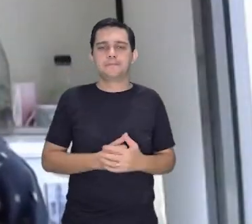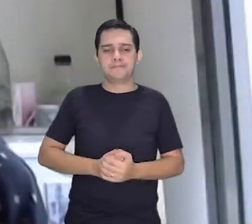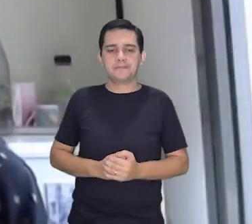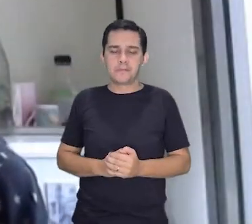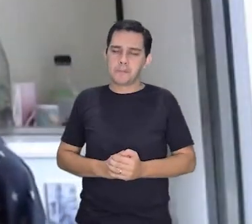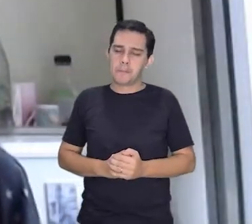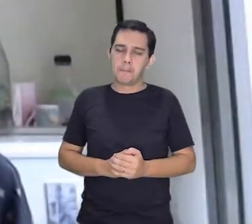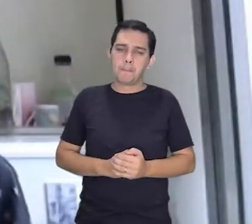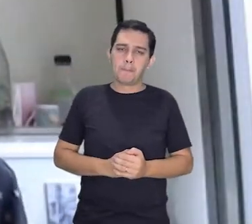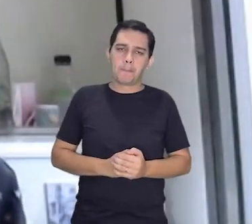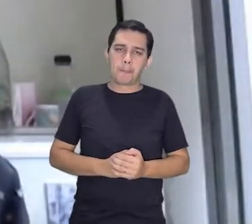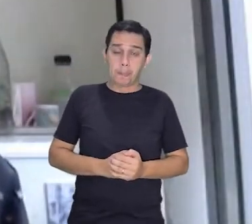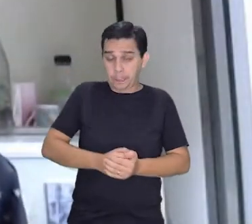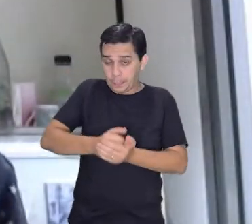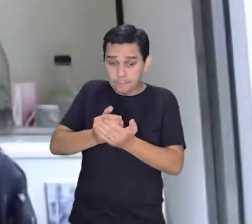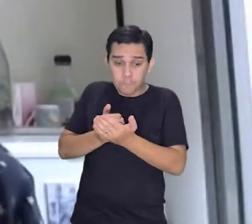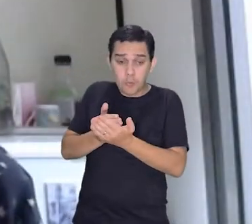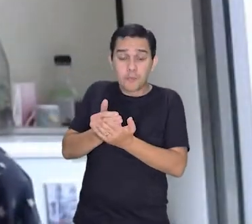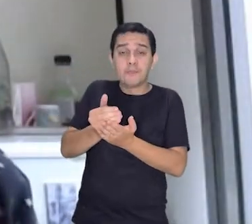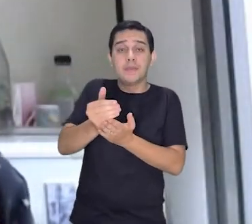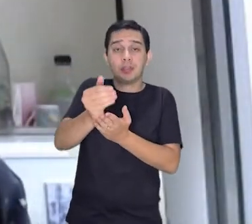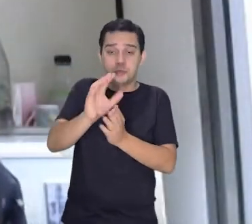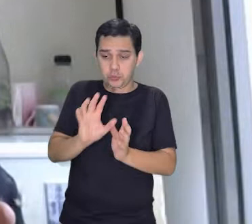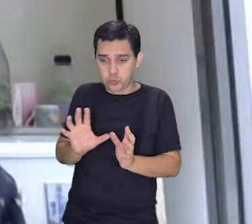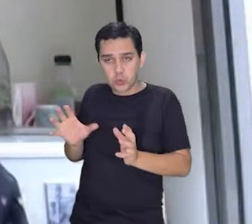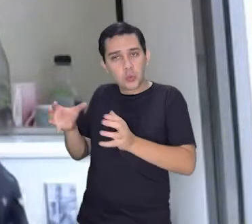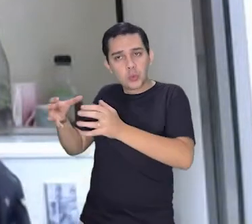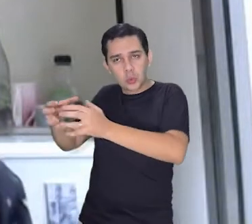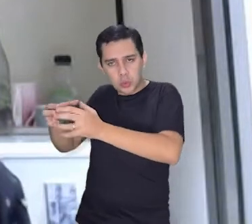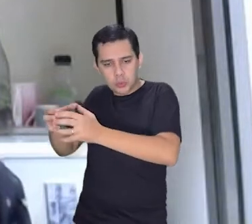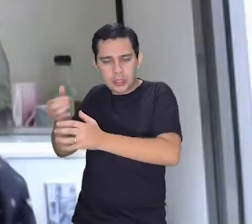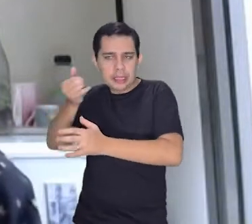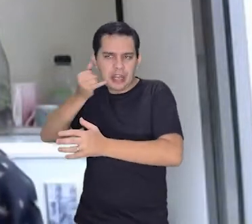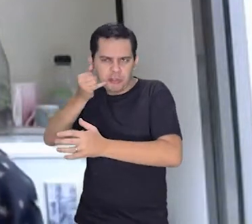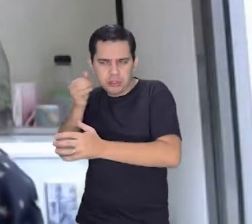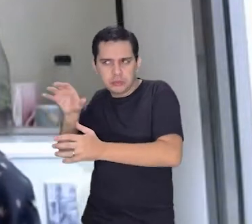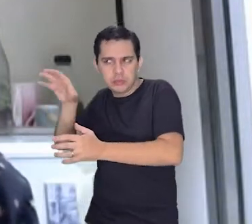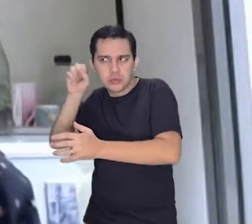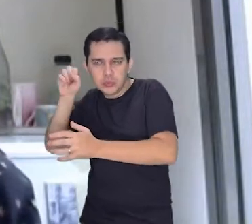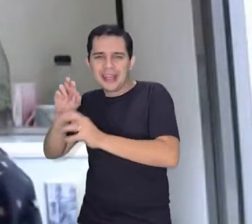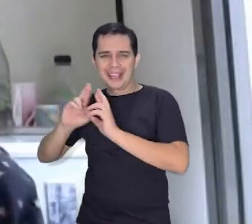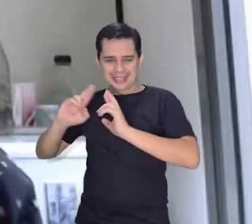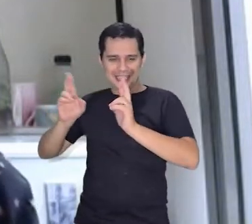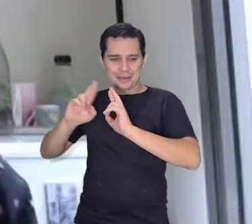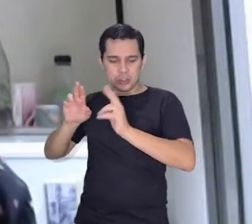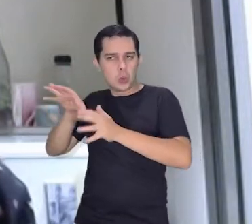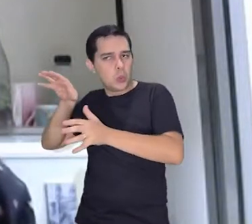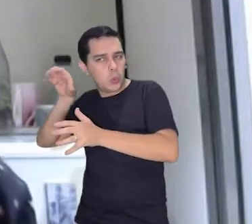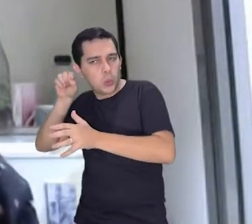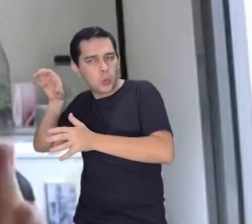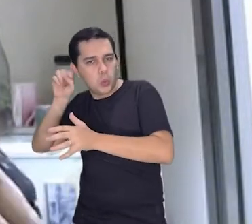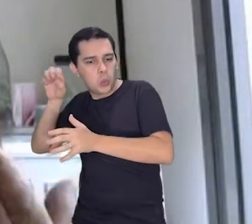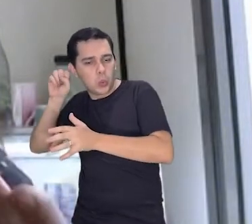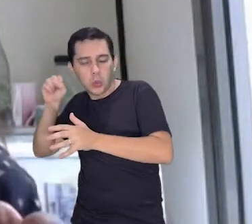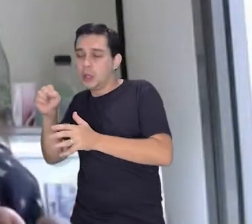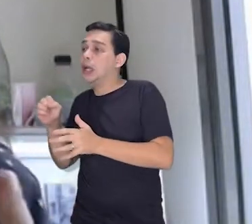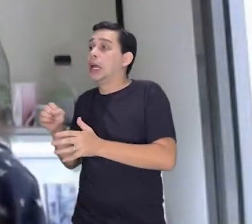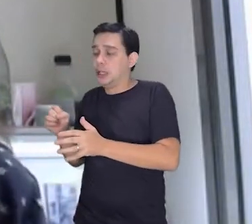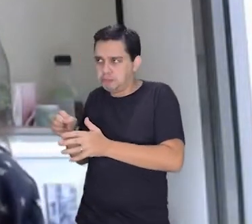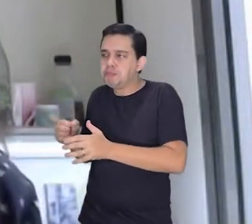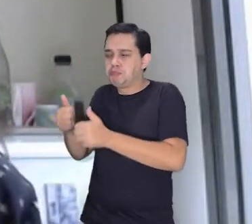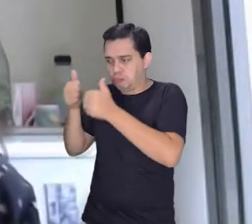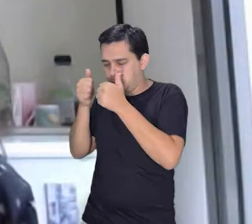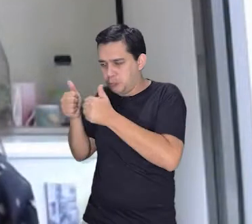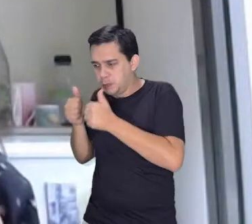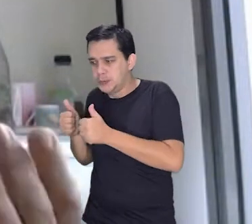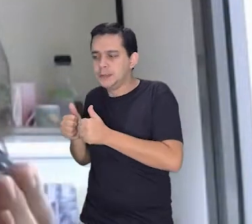começou através de uma ouvidoria, né, de falta de acessibilidade na estação de Campo Grande. Né? E a partir